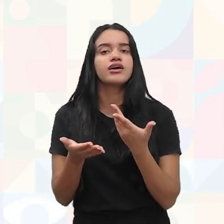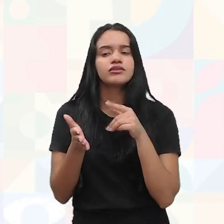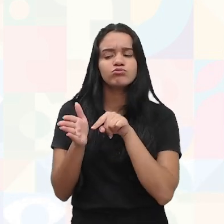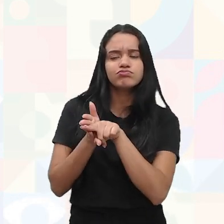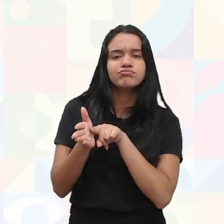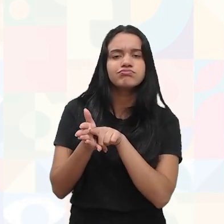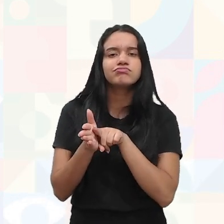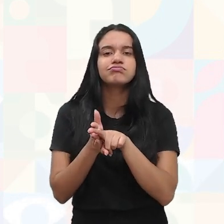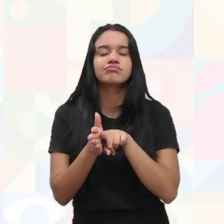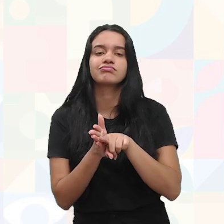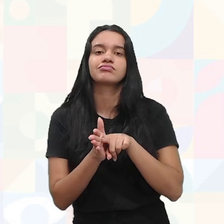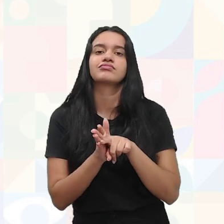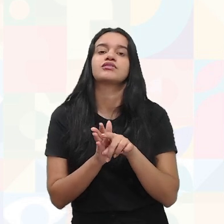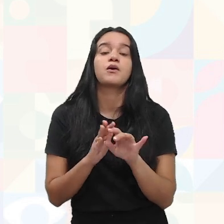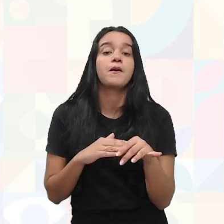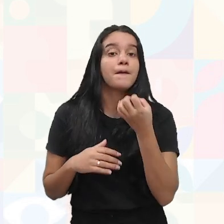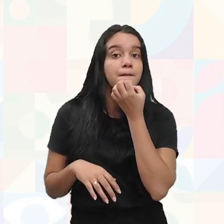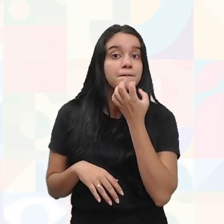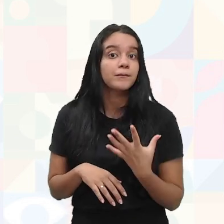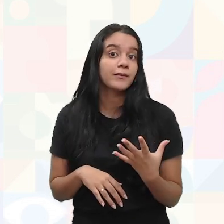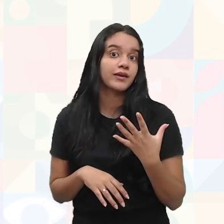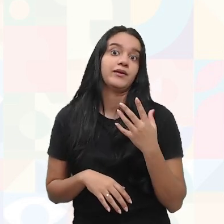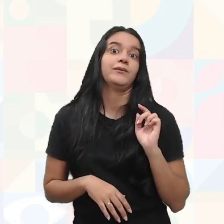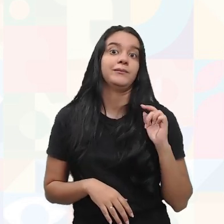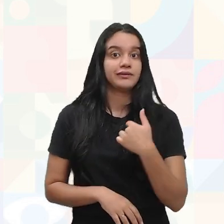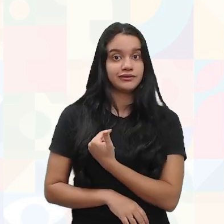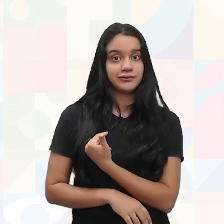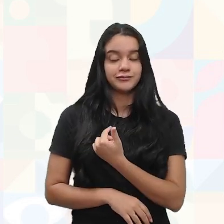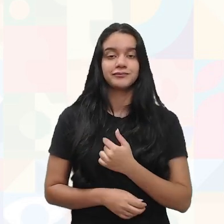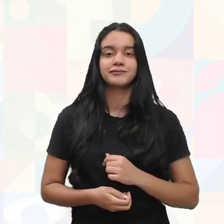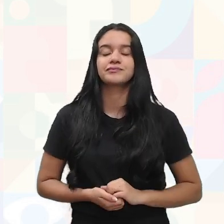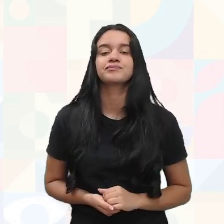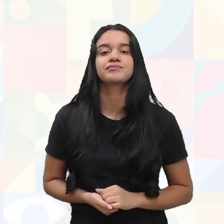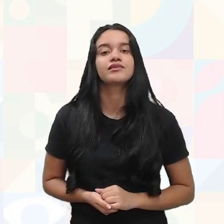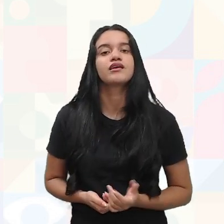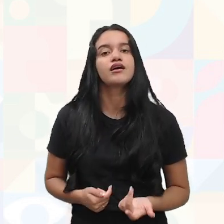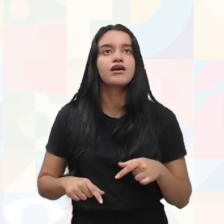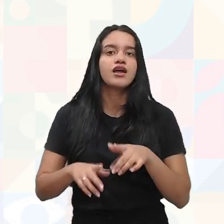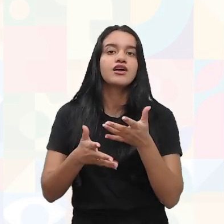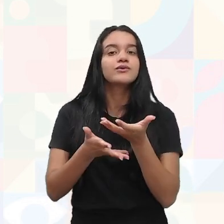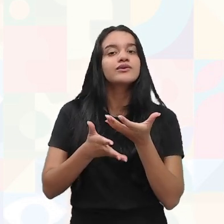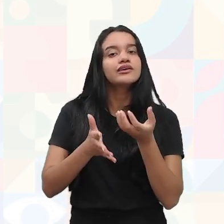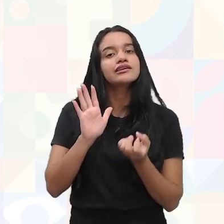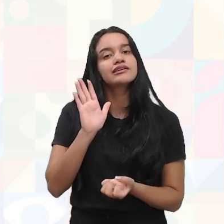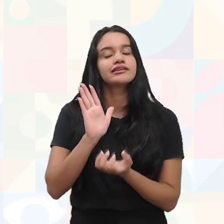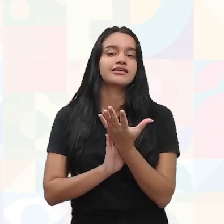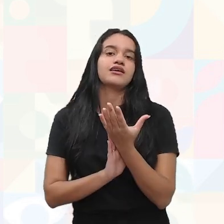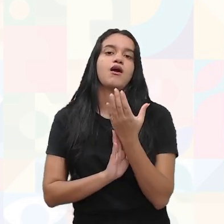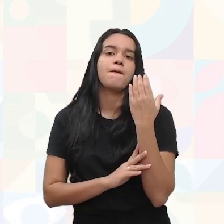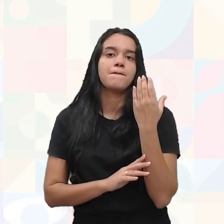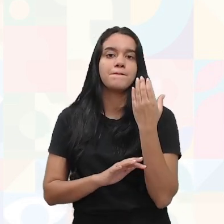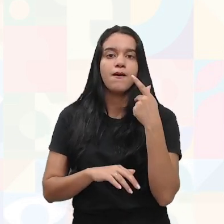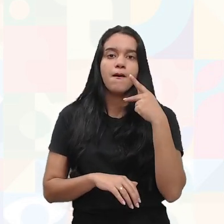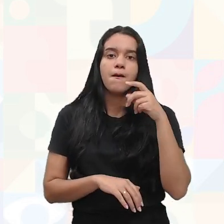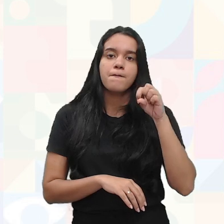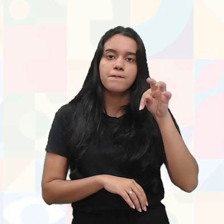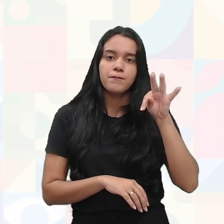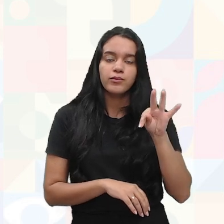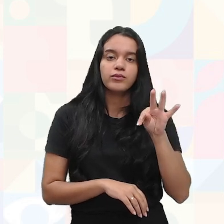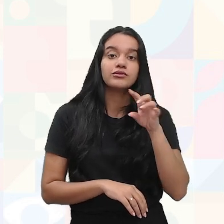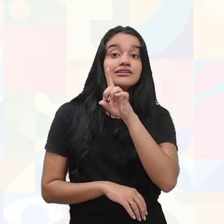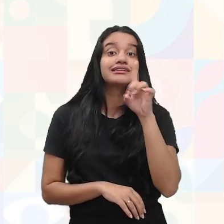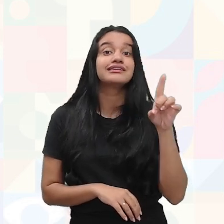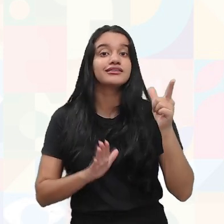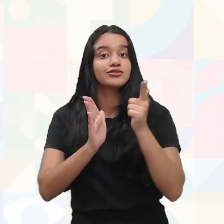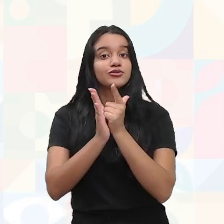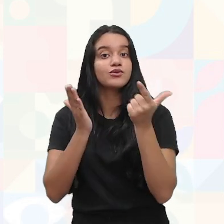melhor à nossa proposta. Então, eu quero criar um post do dia do livro para uma biblioteca.